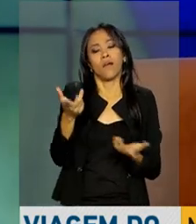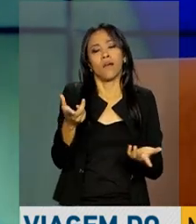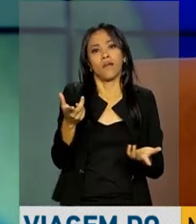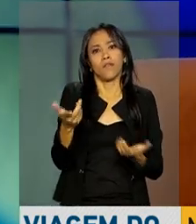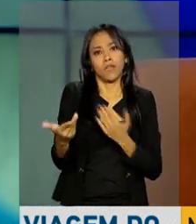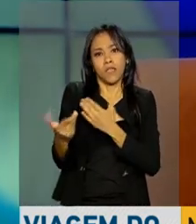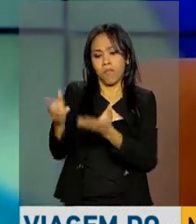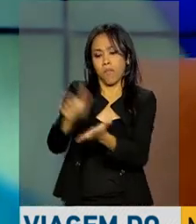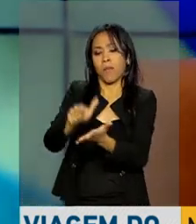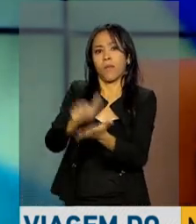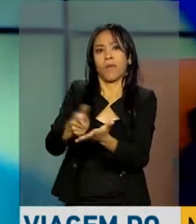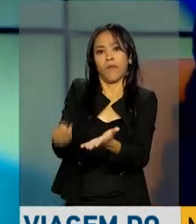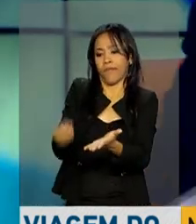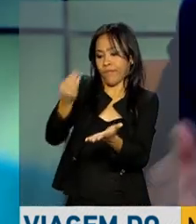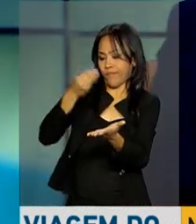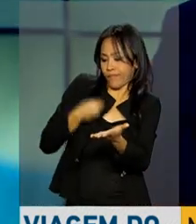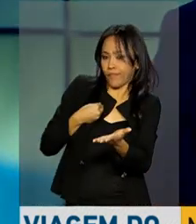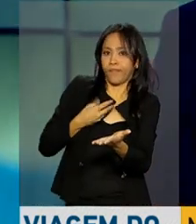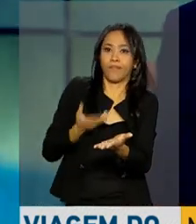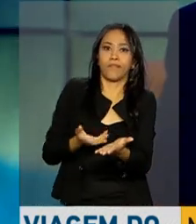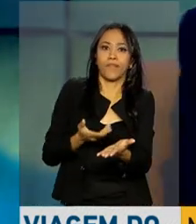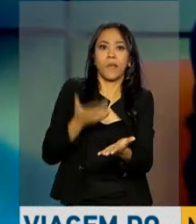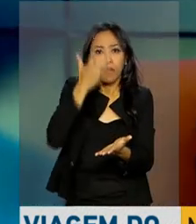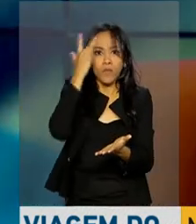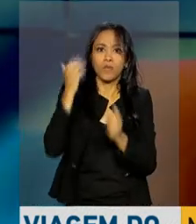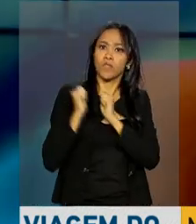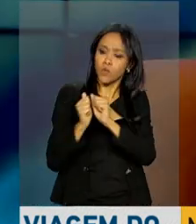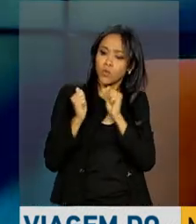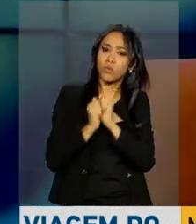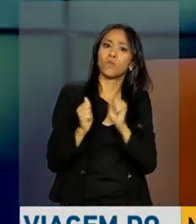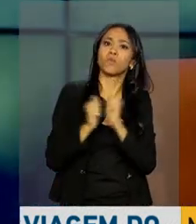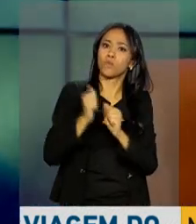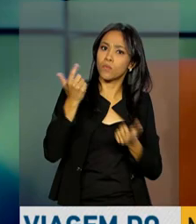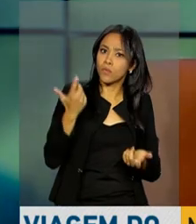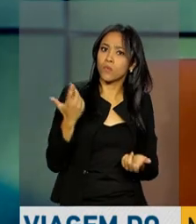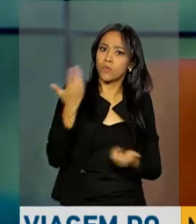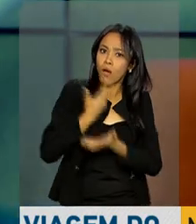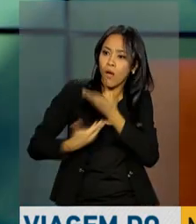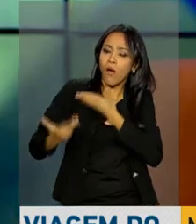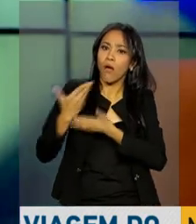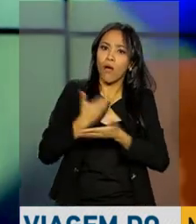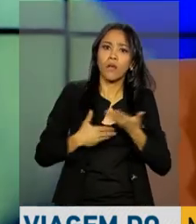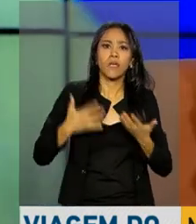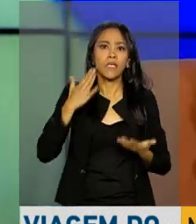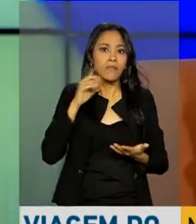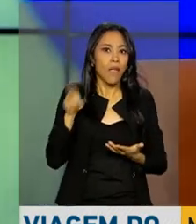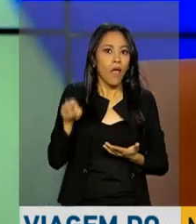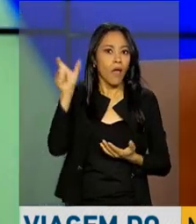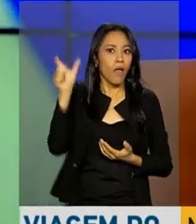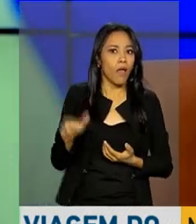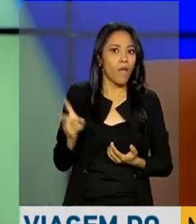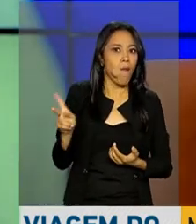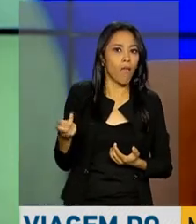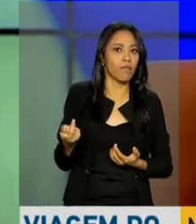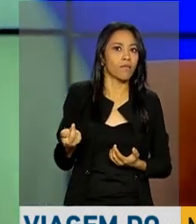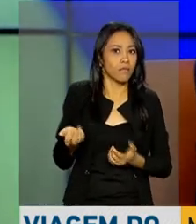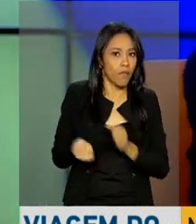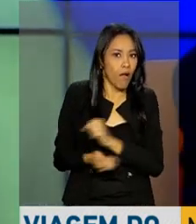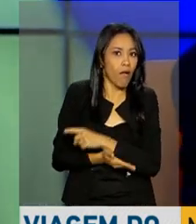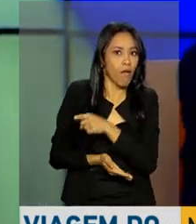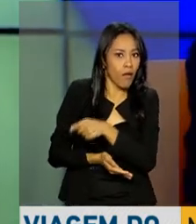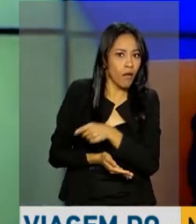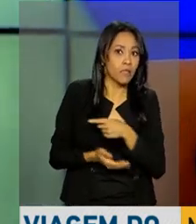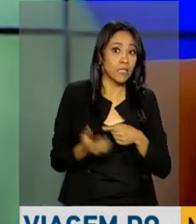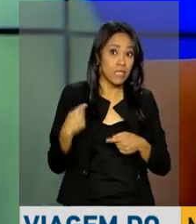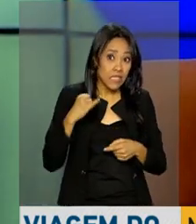você recebe bilhetes de pessoas, pessoas convivem com você. Então, pessoas que convivem com você, muitas vezes, praticam um ilícito qualquer, se